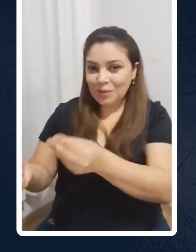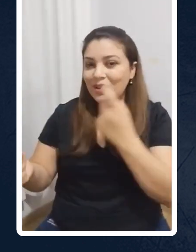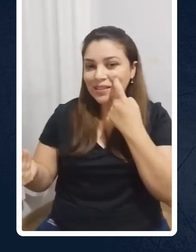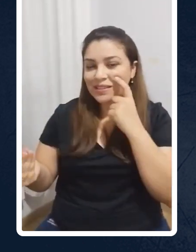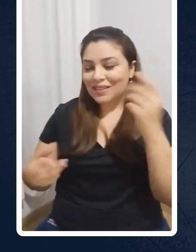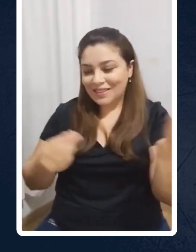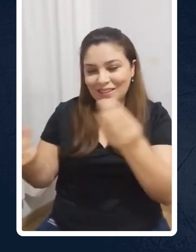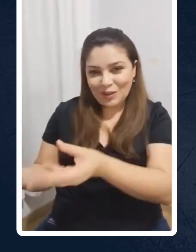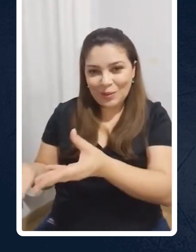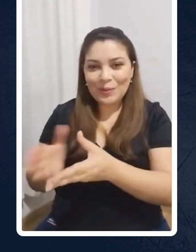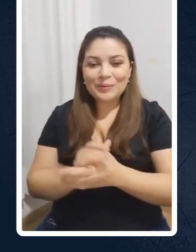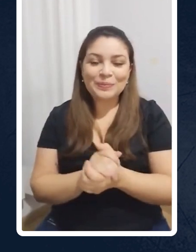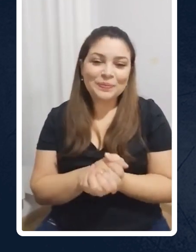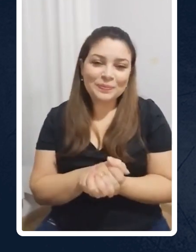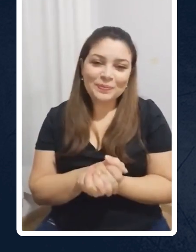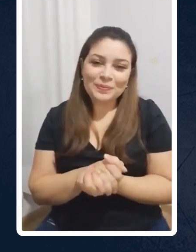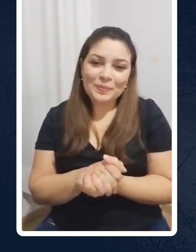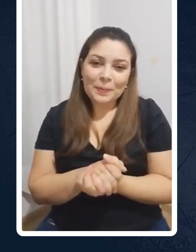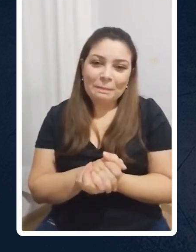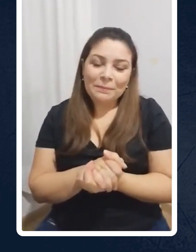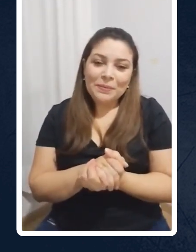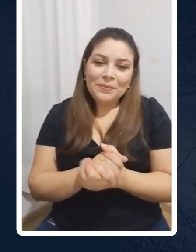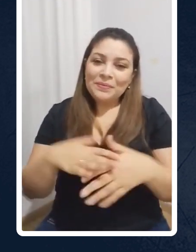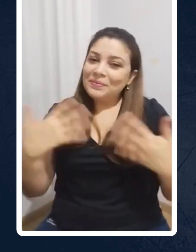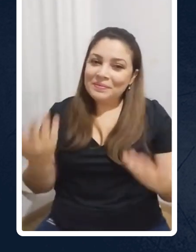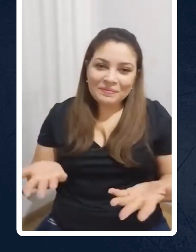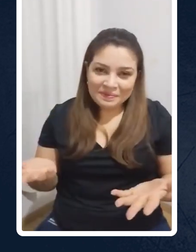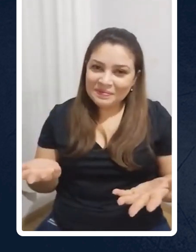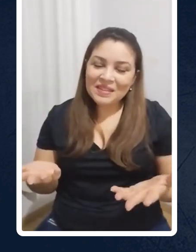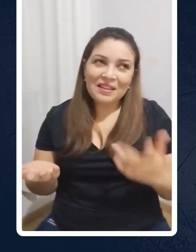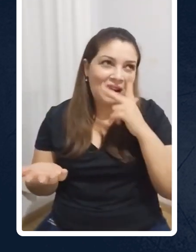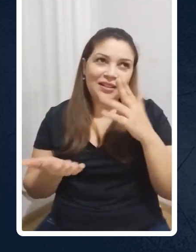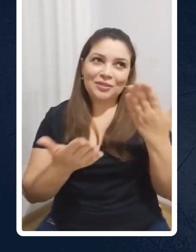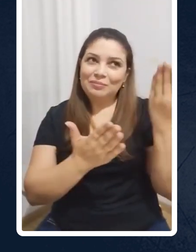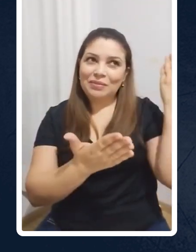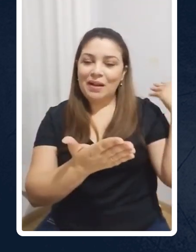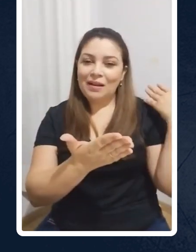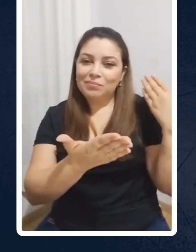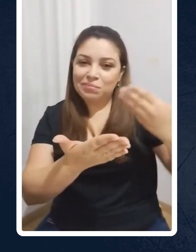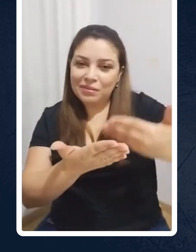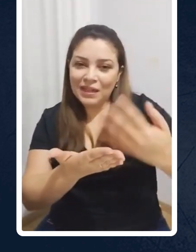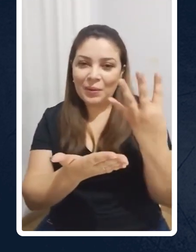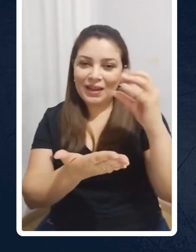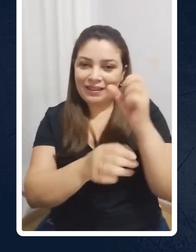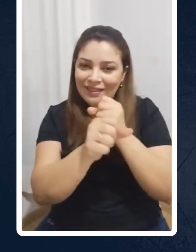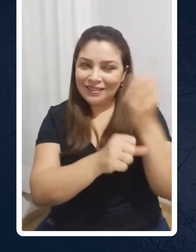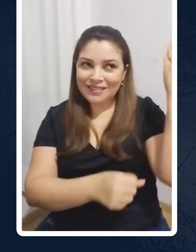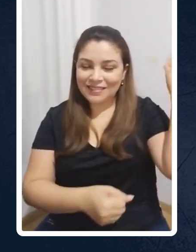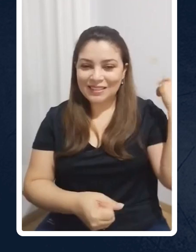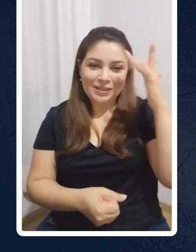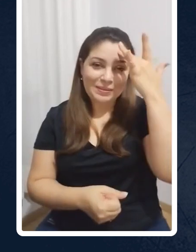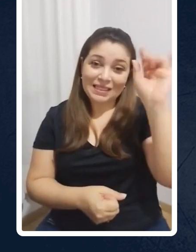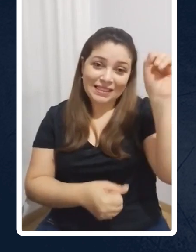passou para a Janaína, não sei, afinal, nós já passamos por 40 anos, né? Mas foi uma lição bonita